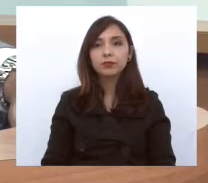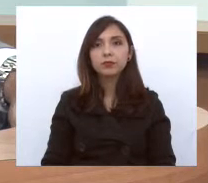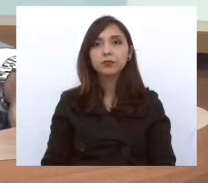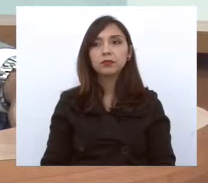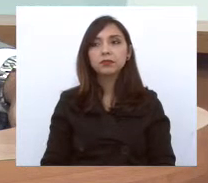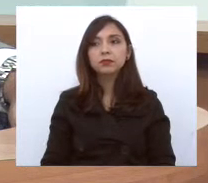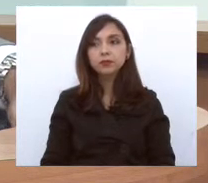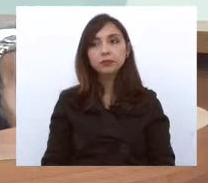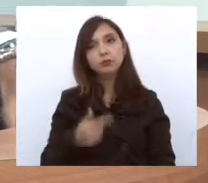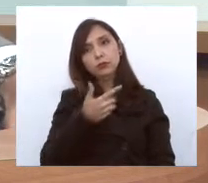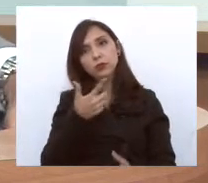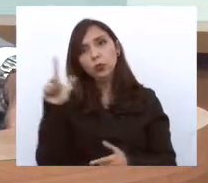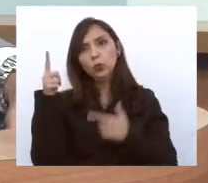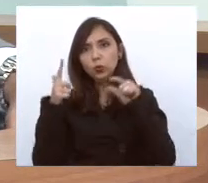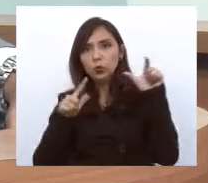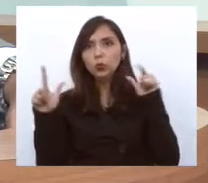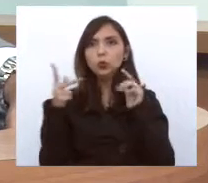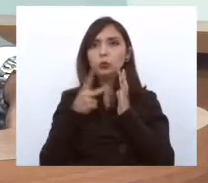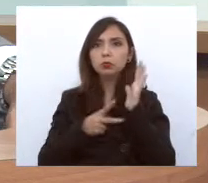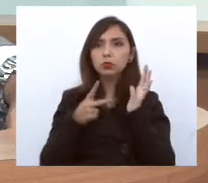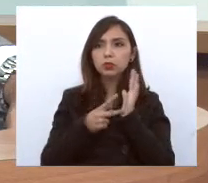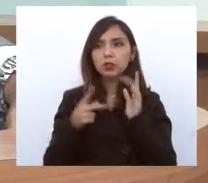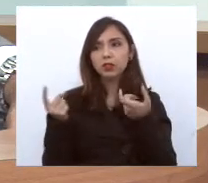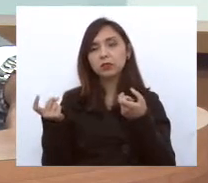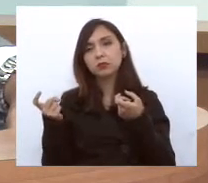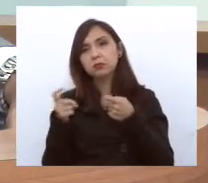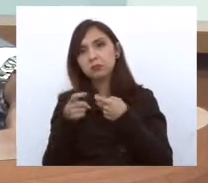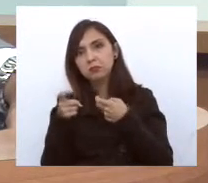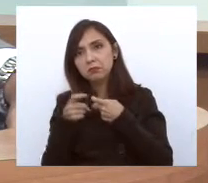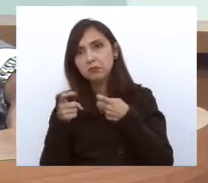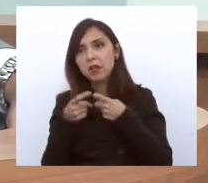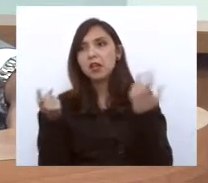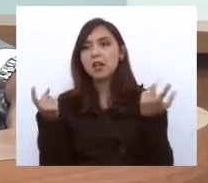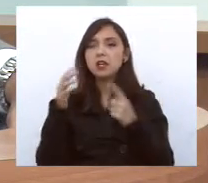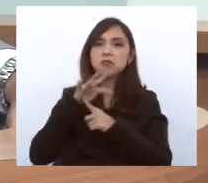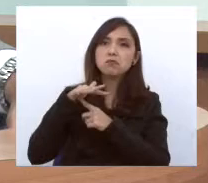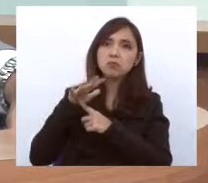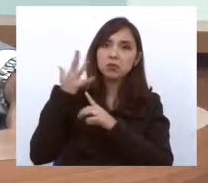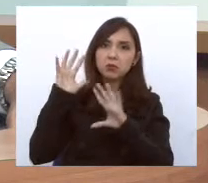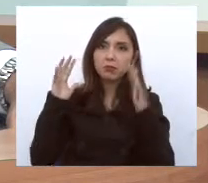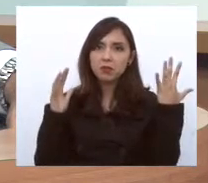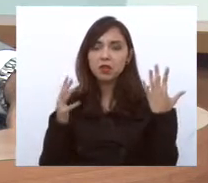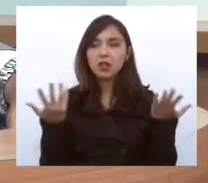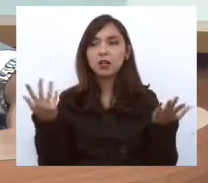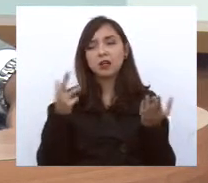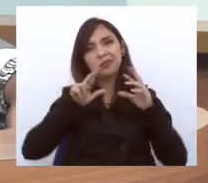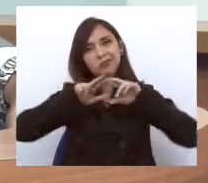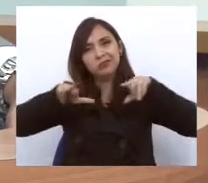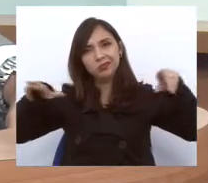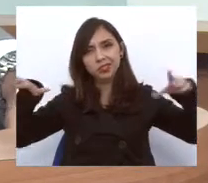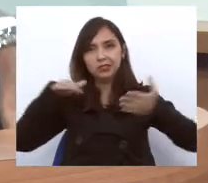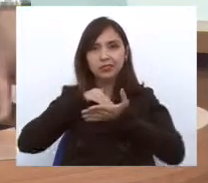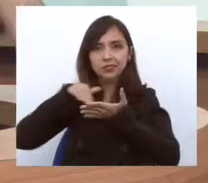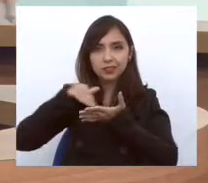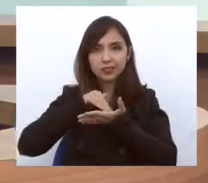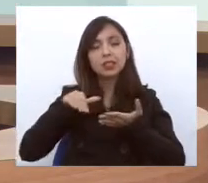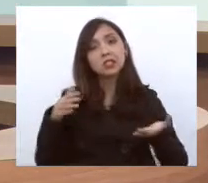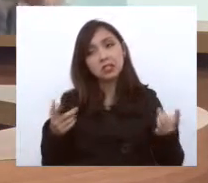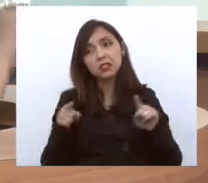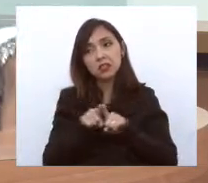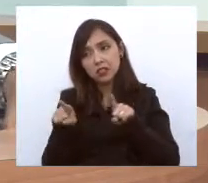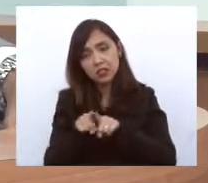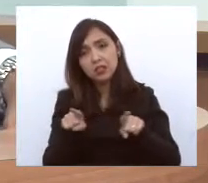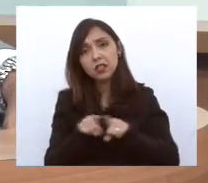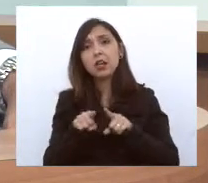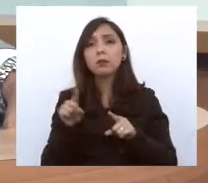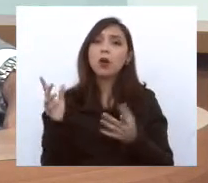Demais pasta, como é a questão dos médicos, a questão do meio ambiente, a questão das demais secretarias, também comporta